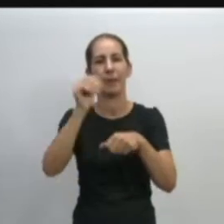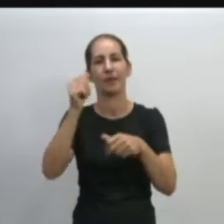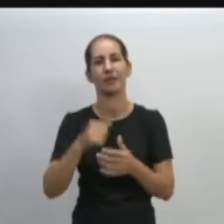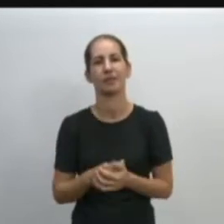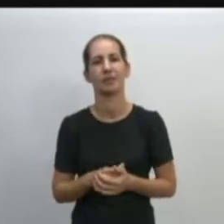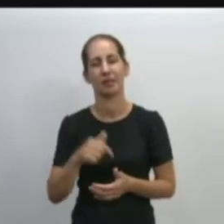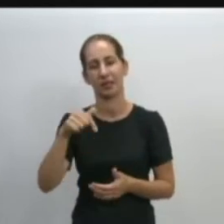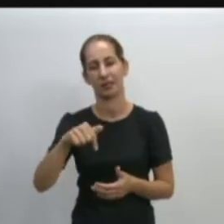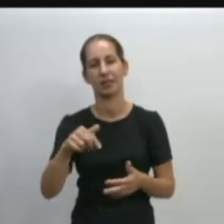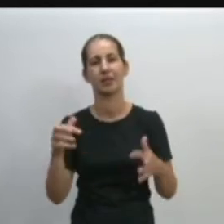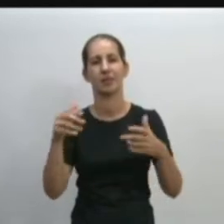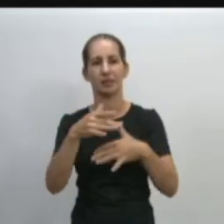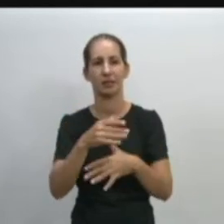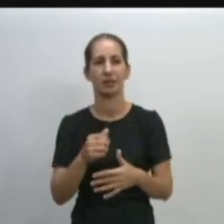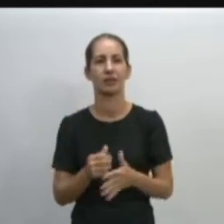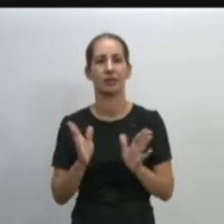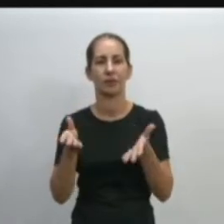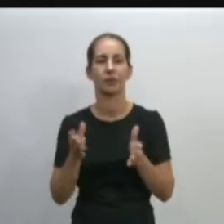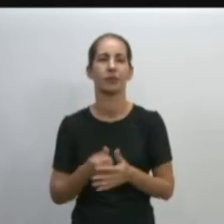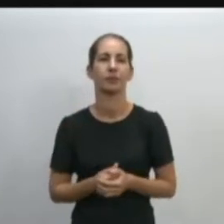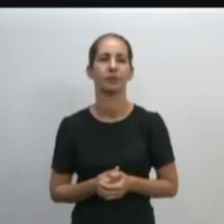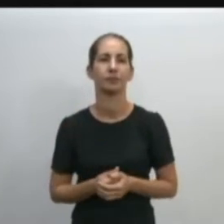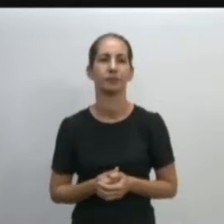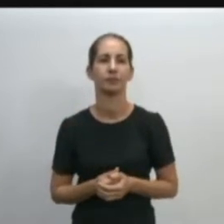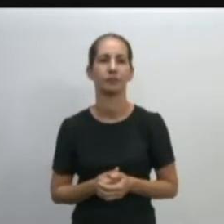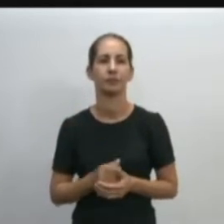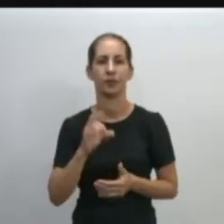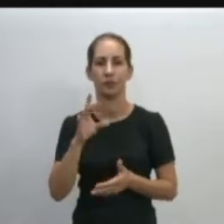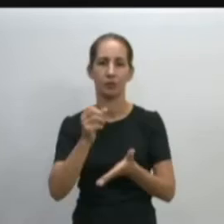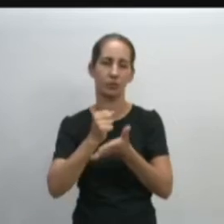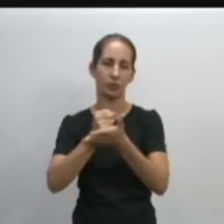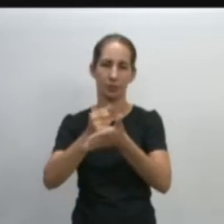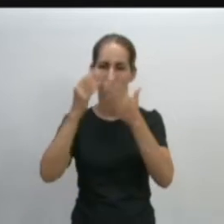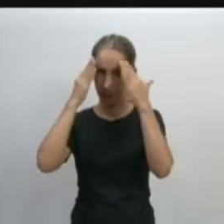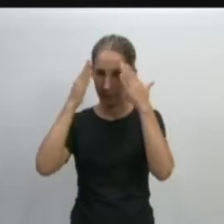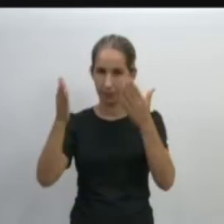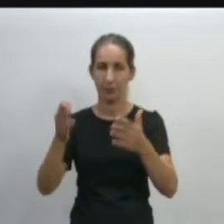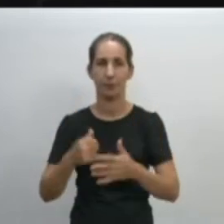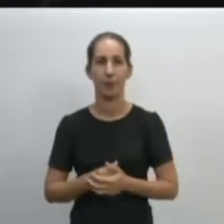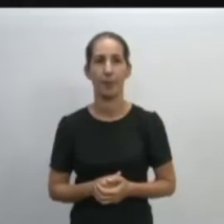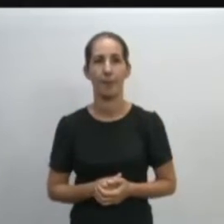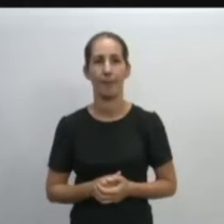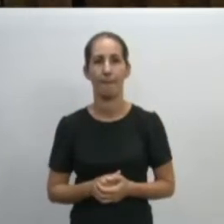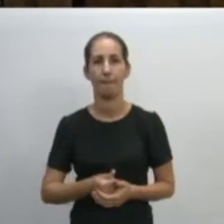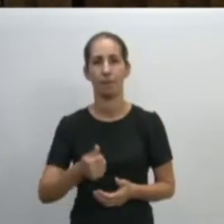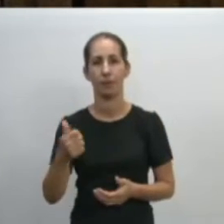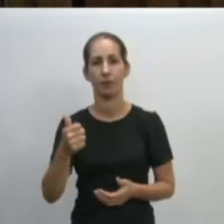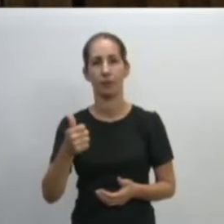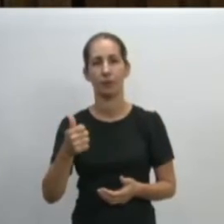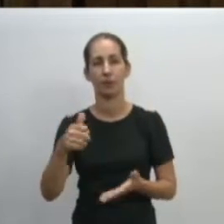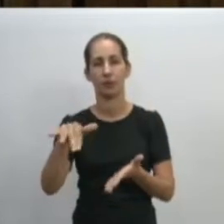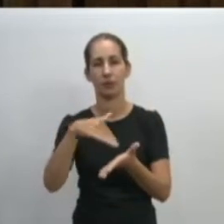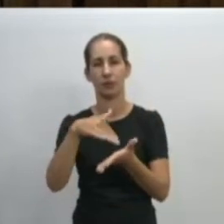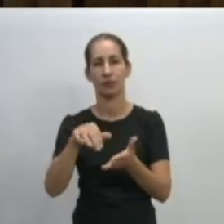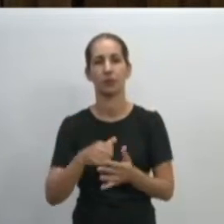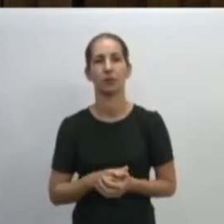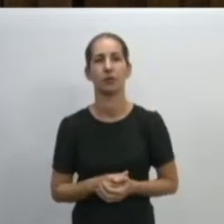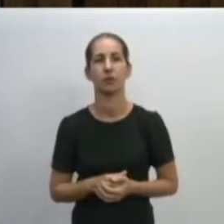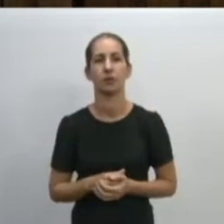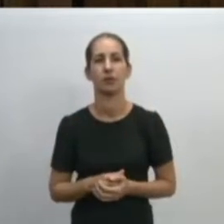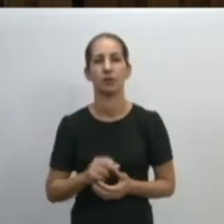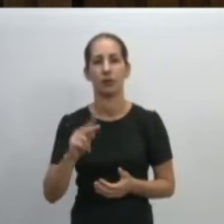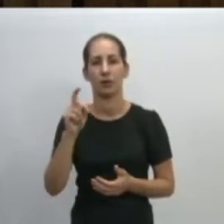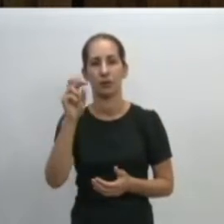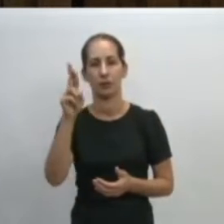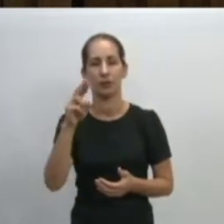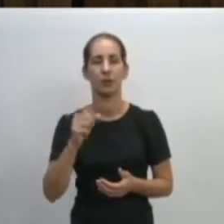na nossa cidade nessa gestão. Então, aqui só para me somar. Muito obrigada. Ao primeiro secretário, vereador